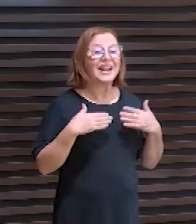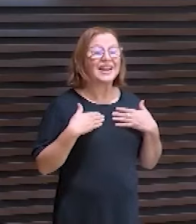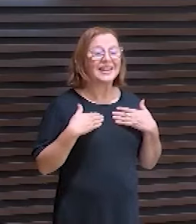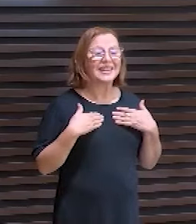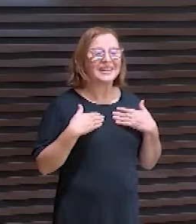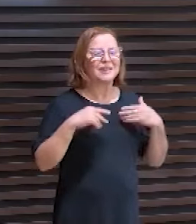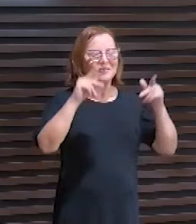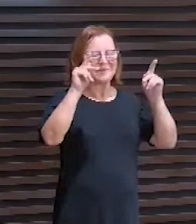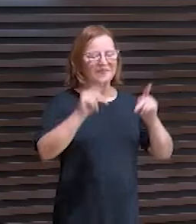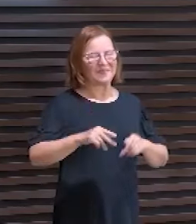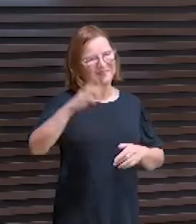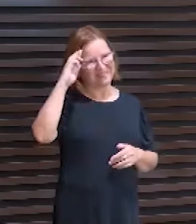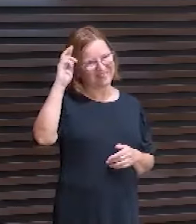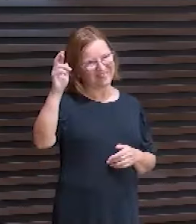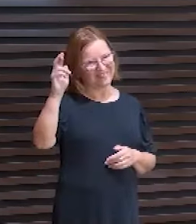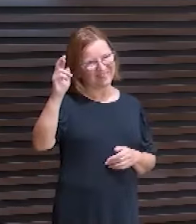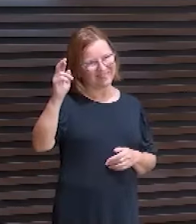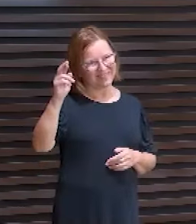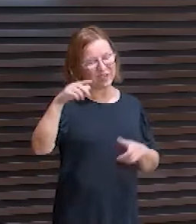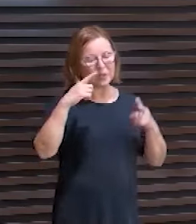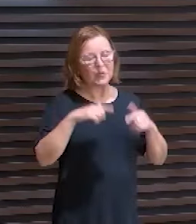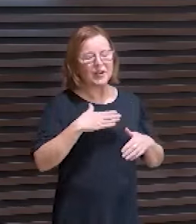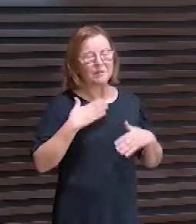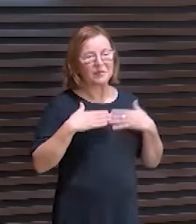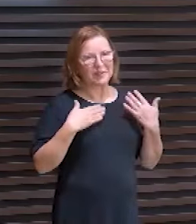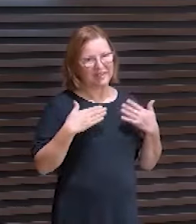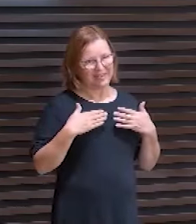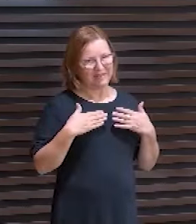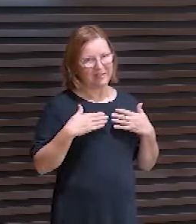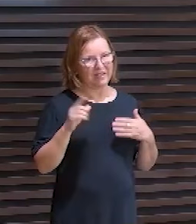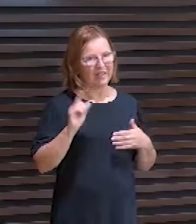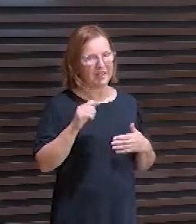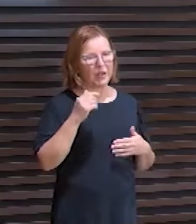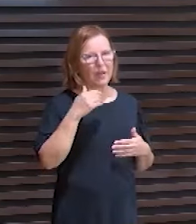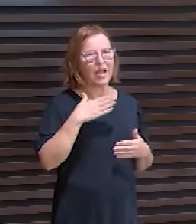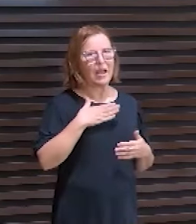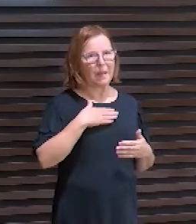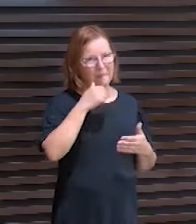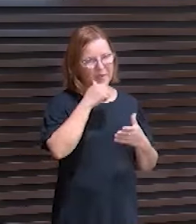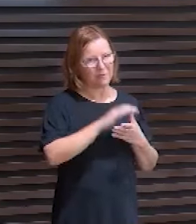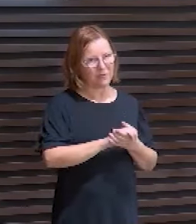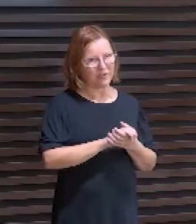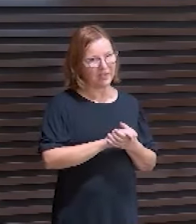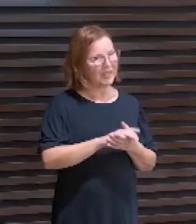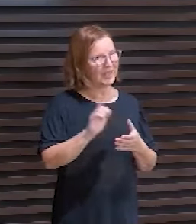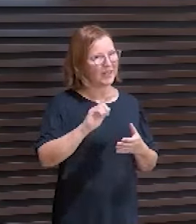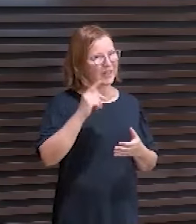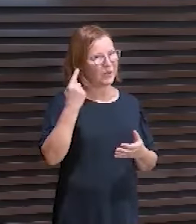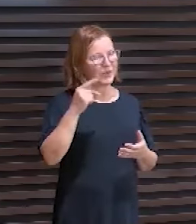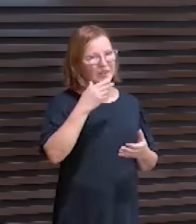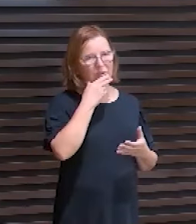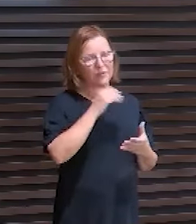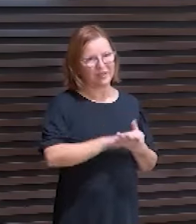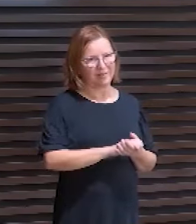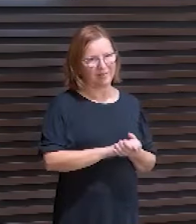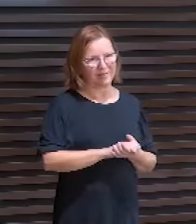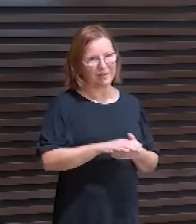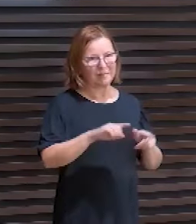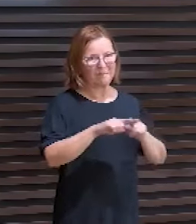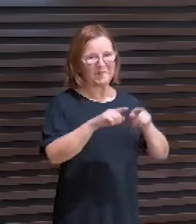Senhor Onde está o meu contentamento não é na minha esposa não é no seu marido mas é na